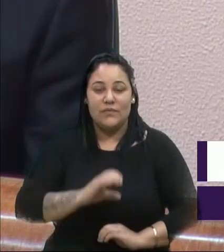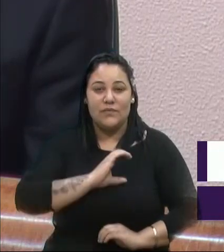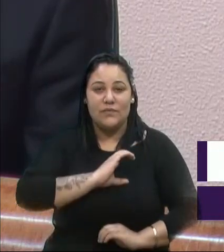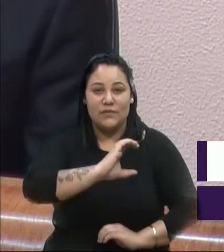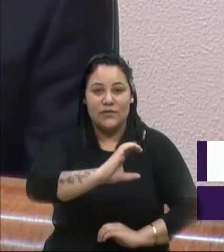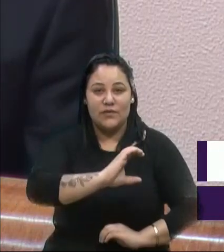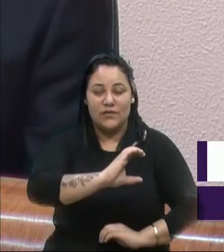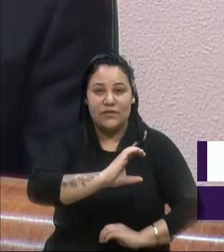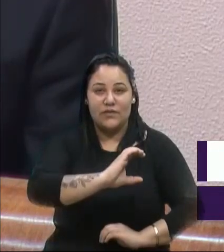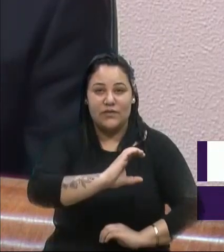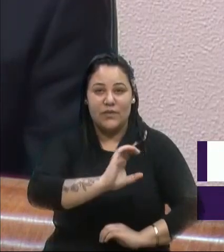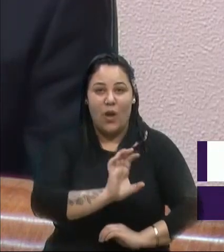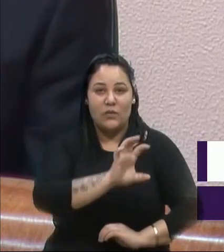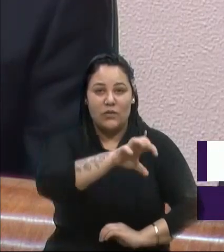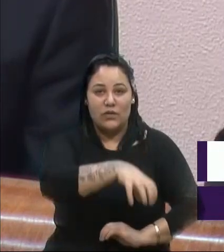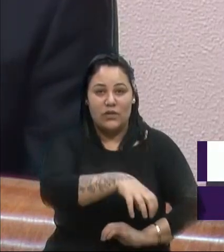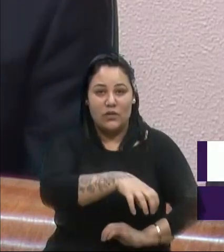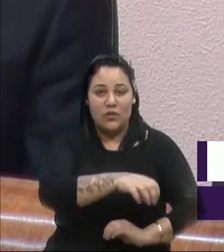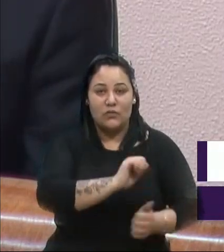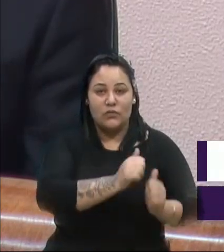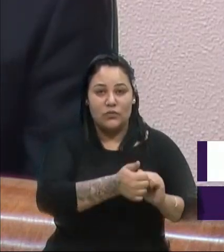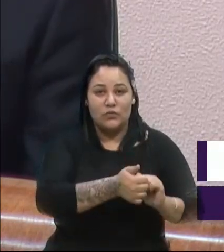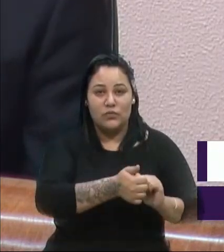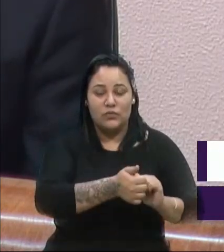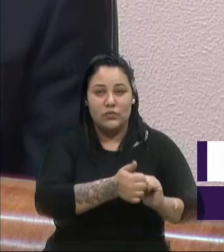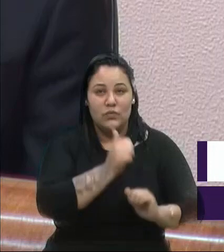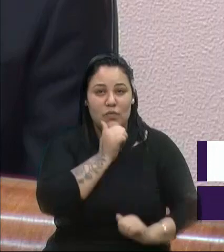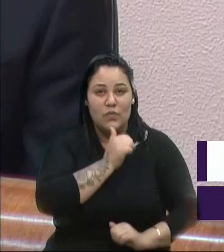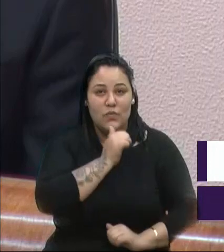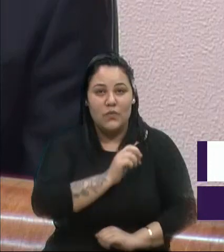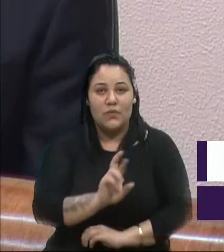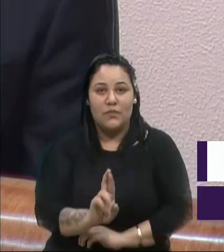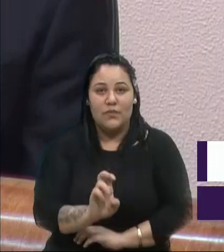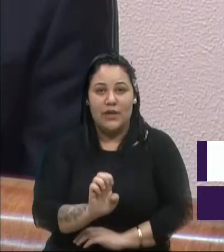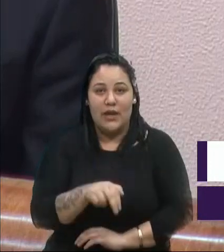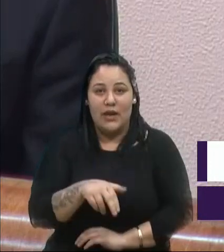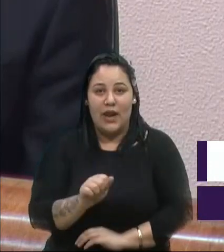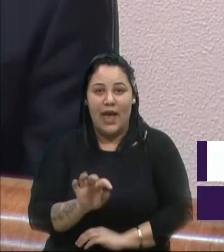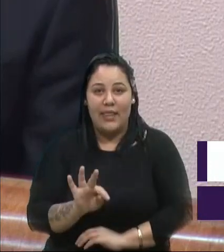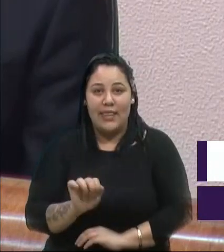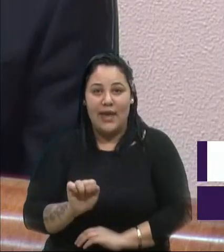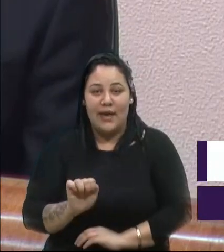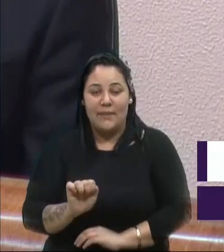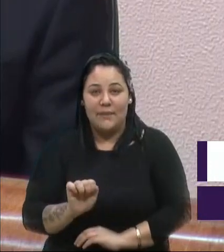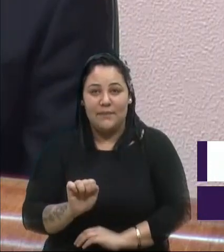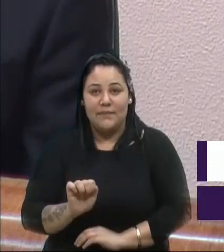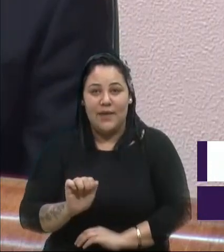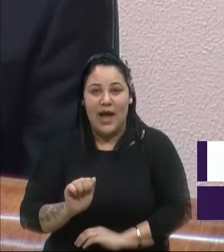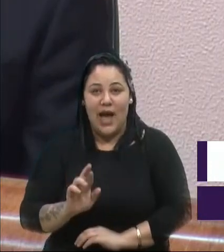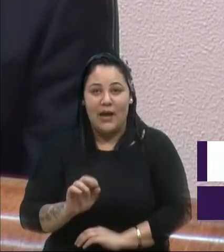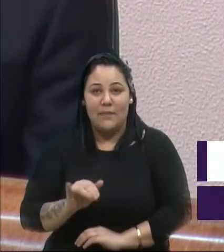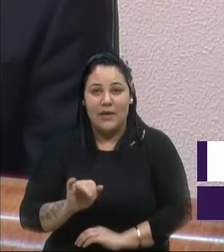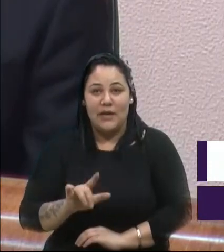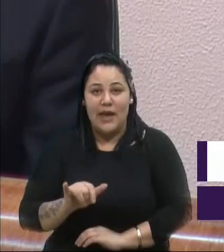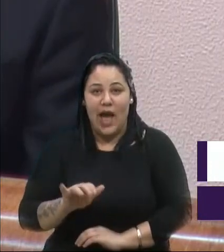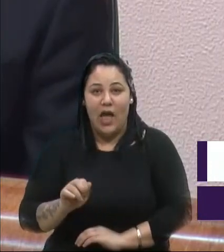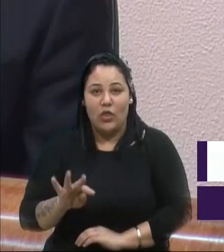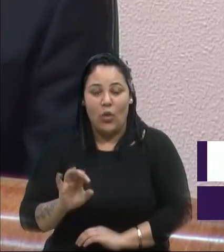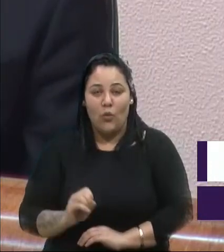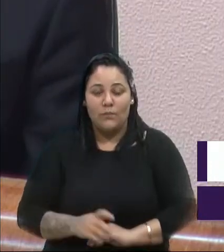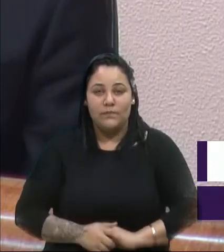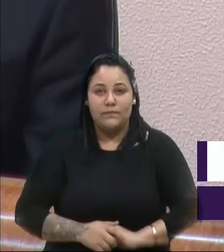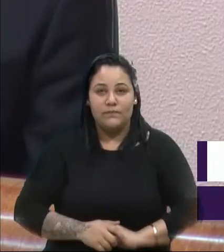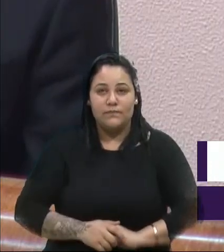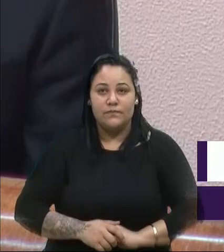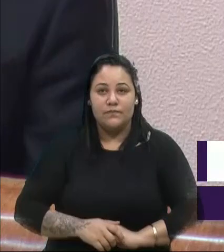coordenadora do Departamento de Futebol Feminino, Renata Armiliato, capitã do time feminino do Esporte Clube